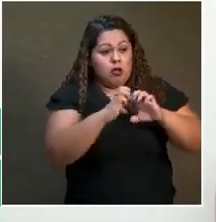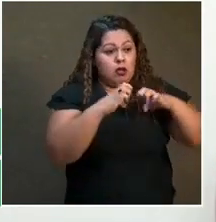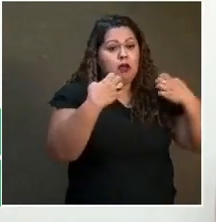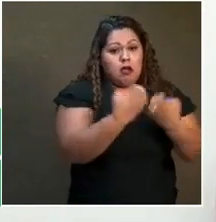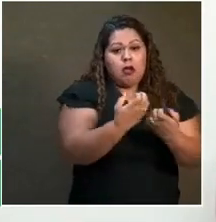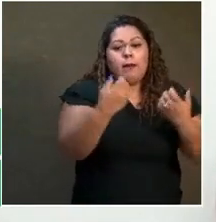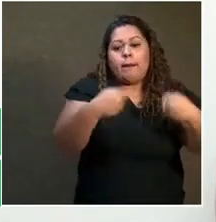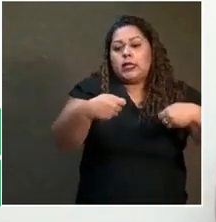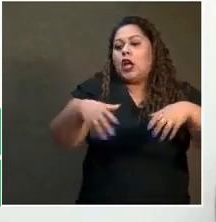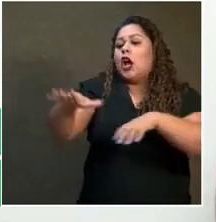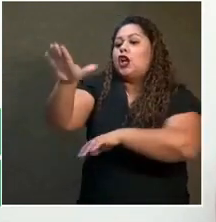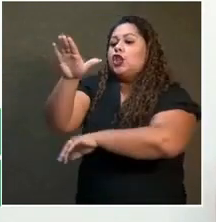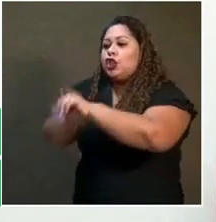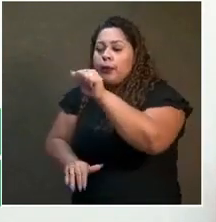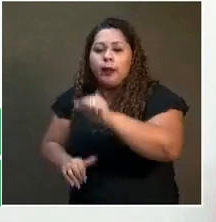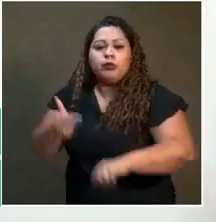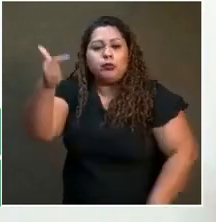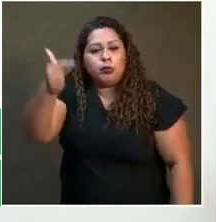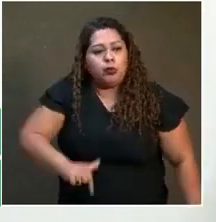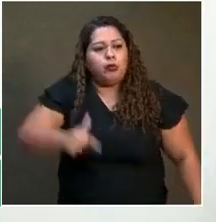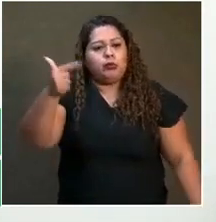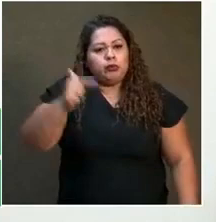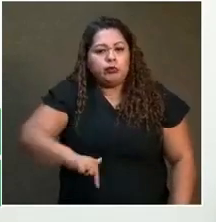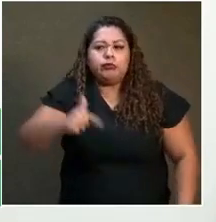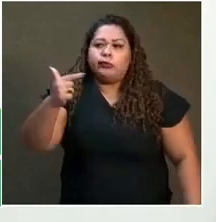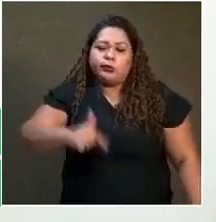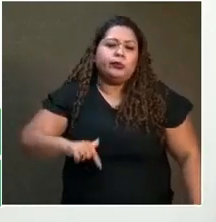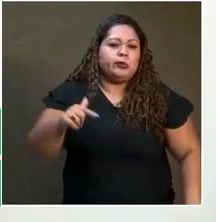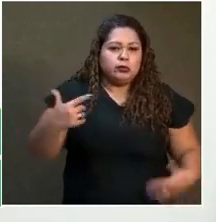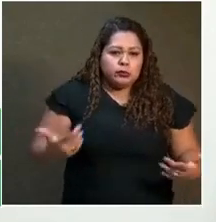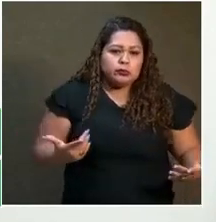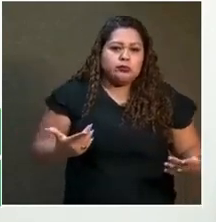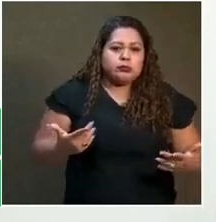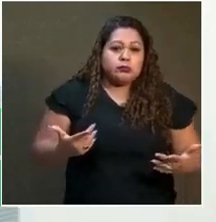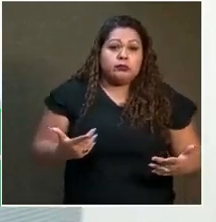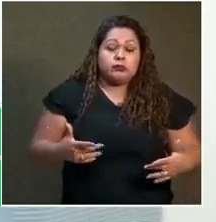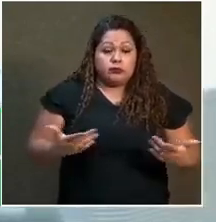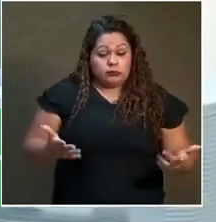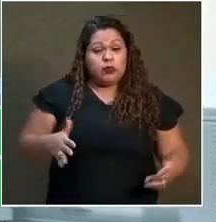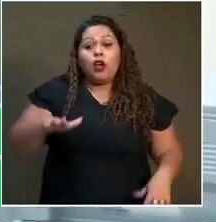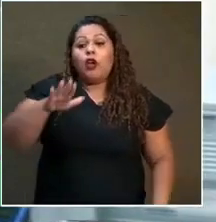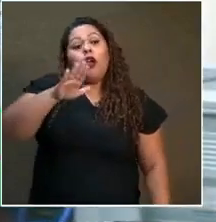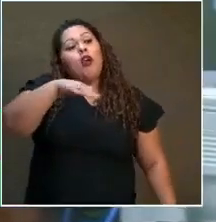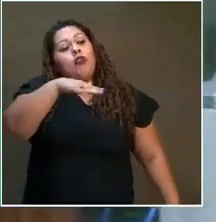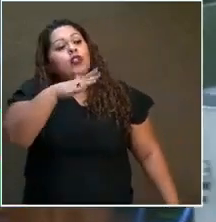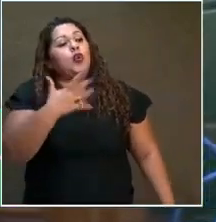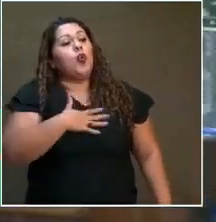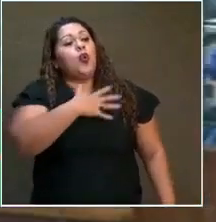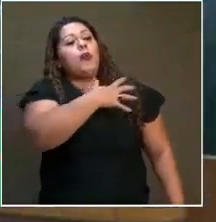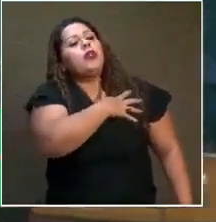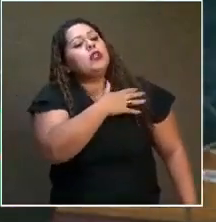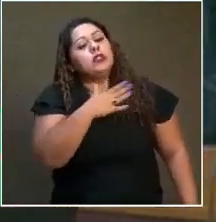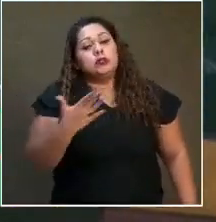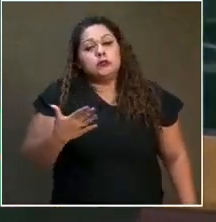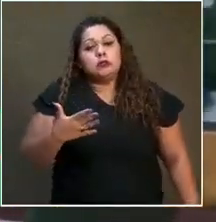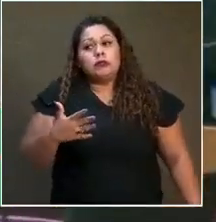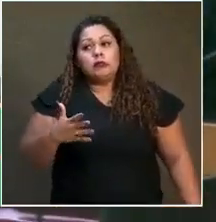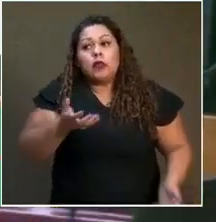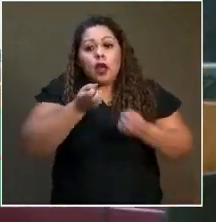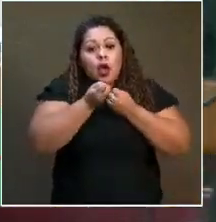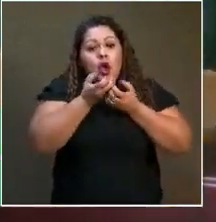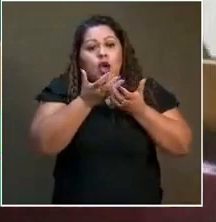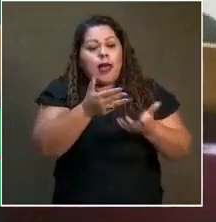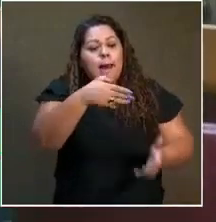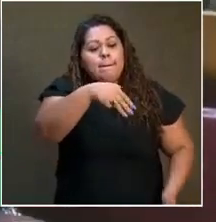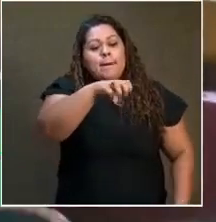seria acionado, sem problema, justificado. Foi chamado o comandante dele, o comandante Medeiros. E no depoimento